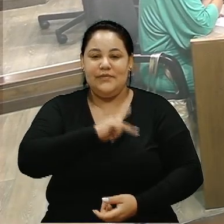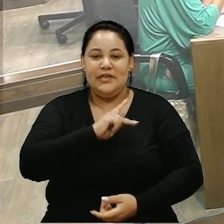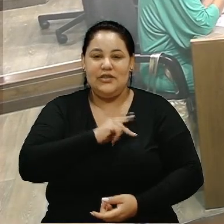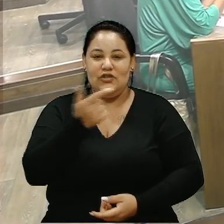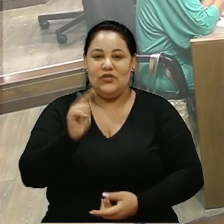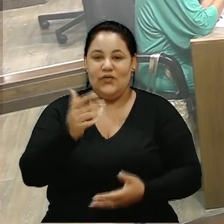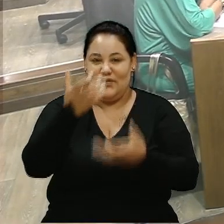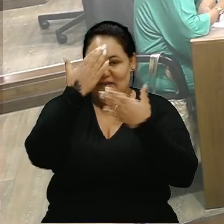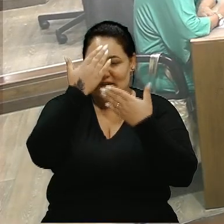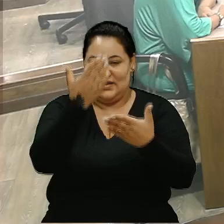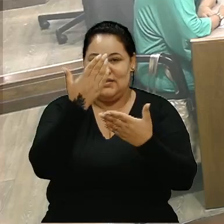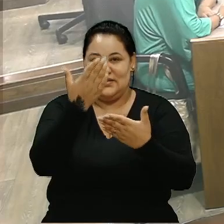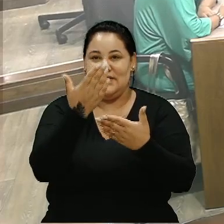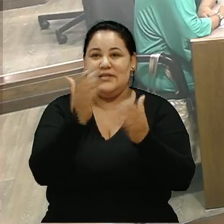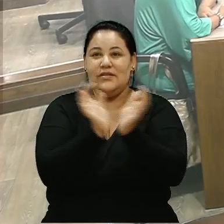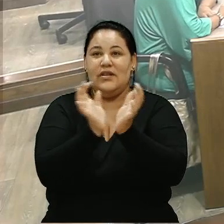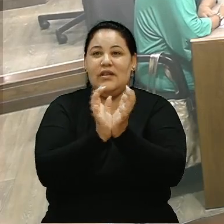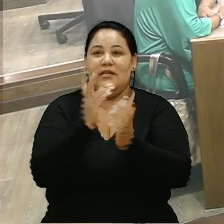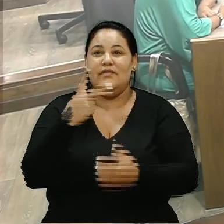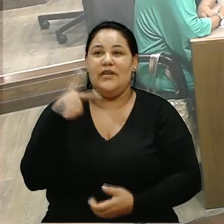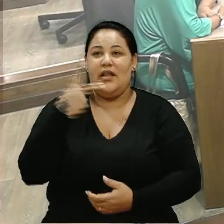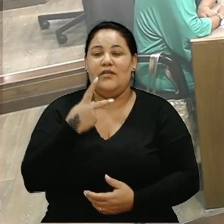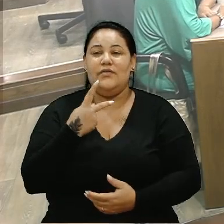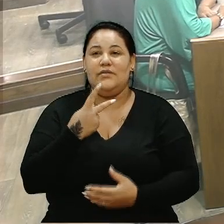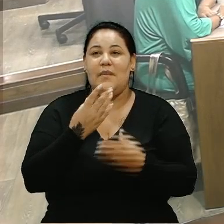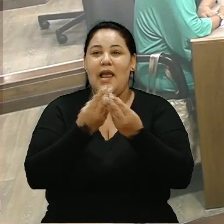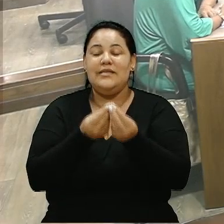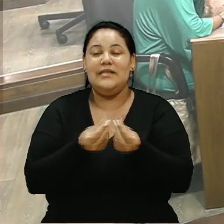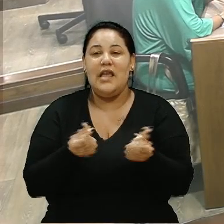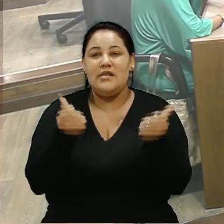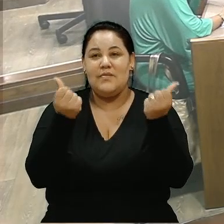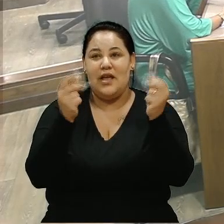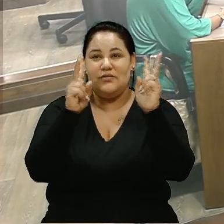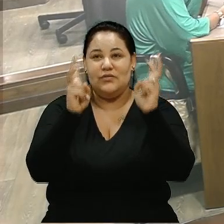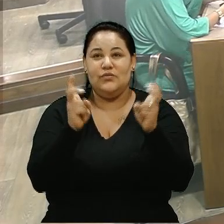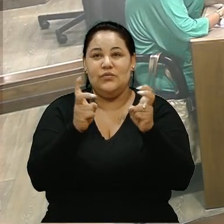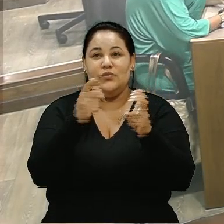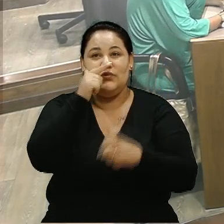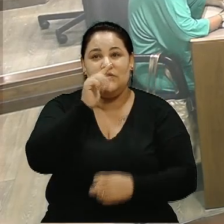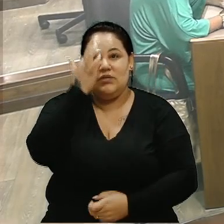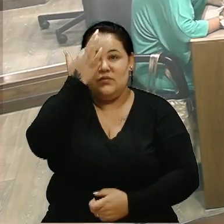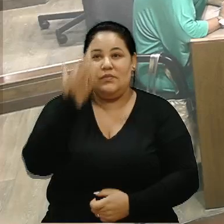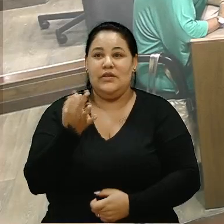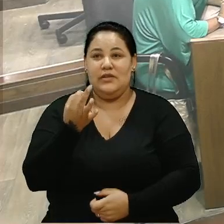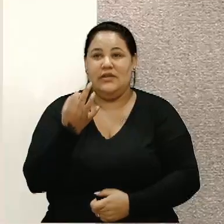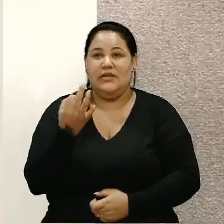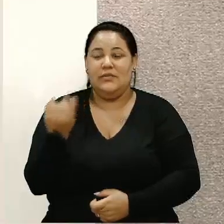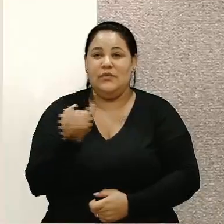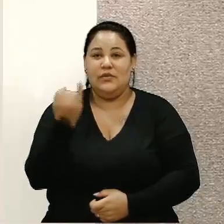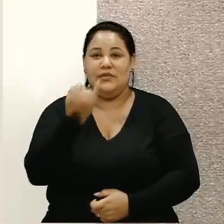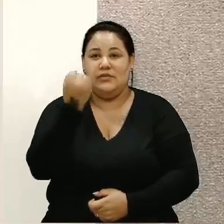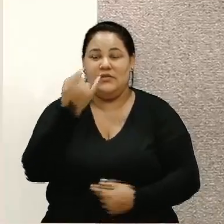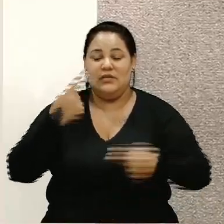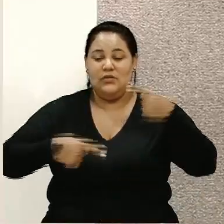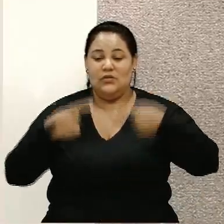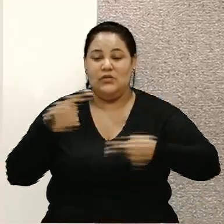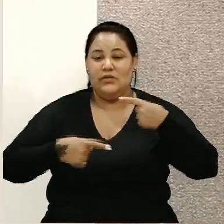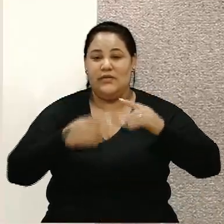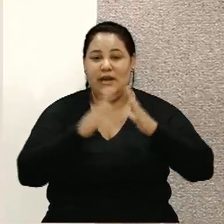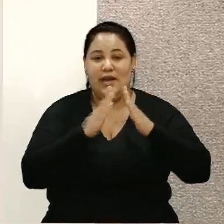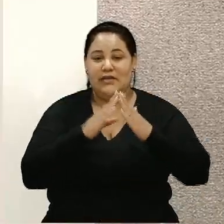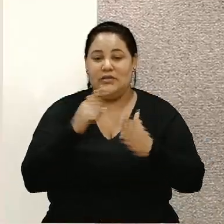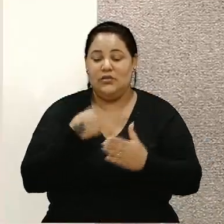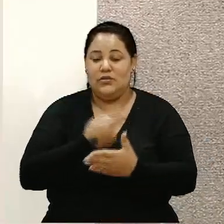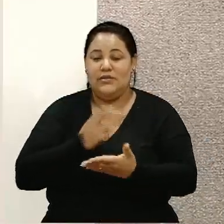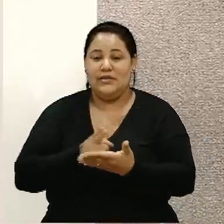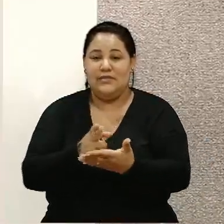aos colegas vereadores pela sensibilidade do tema, por entender a importância desse debate nesta casa, que nós sempre precisamos